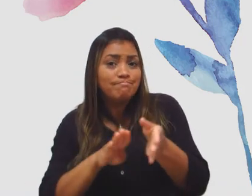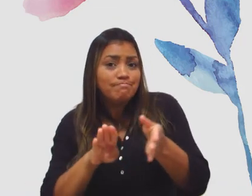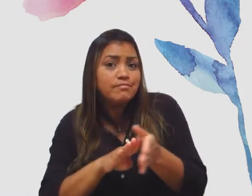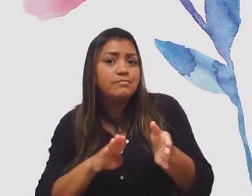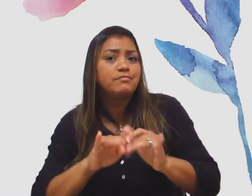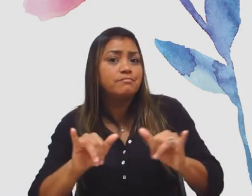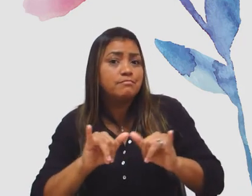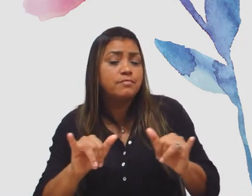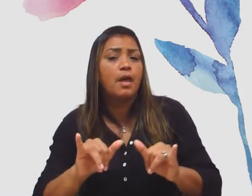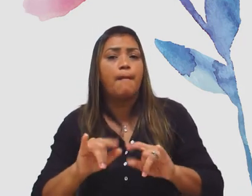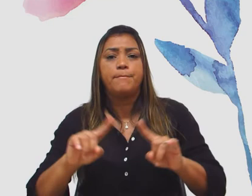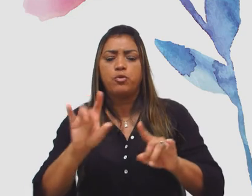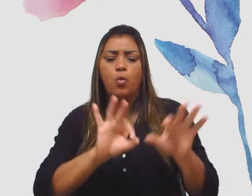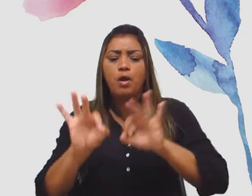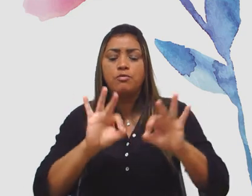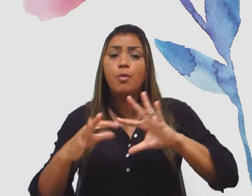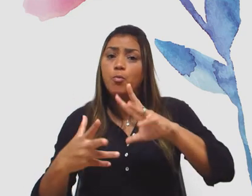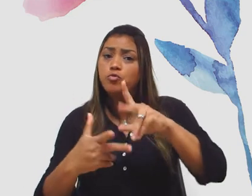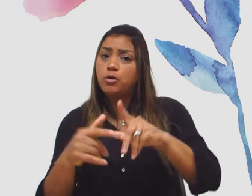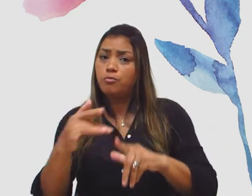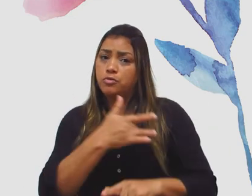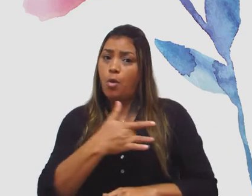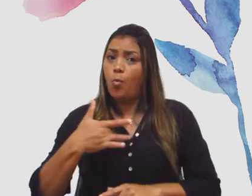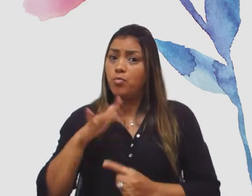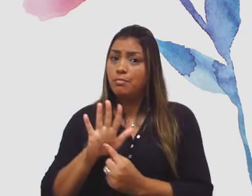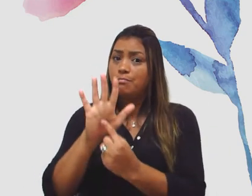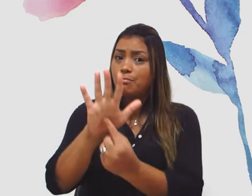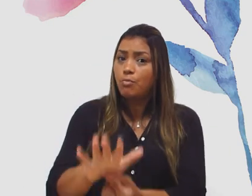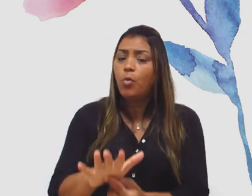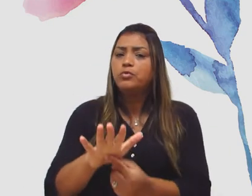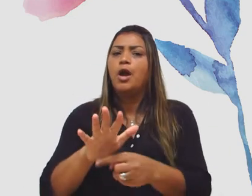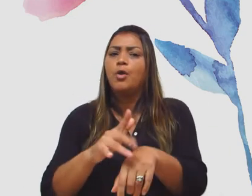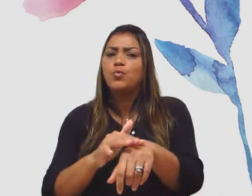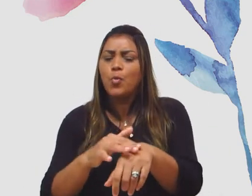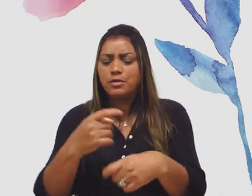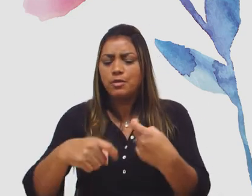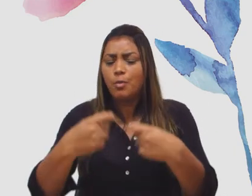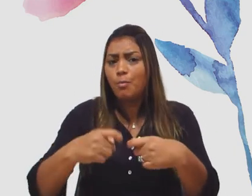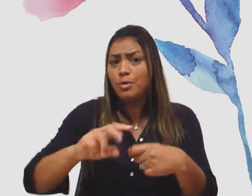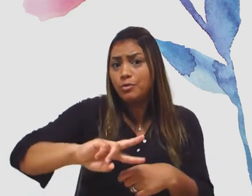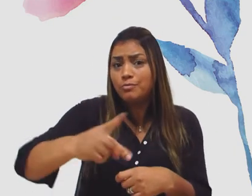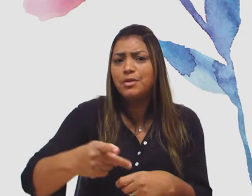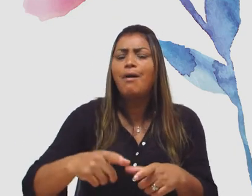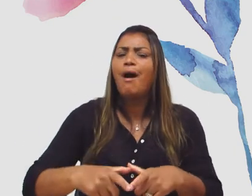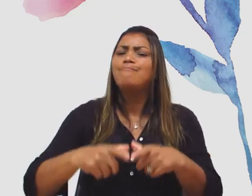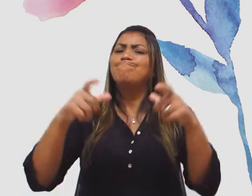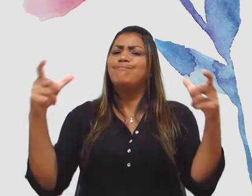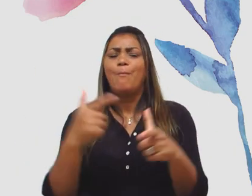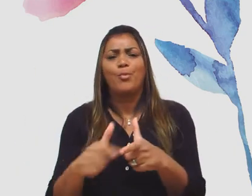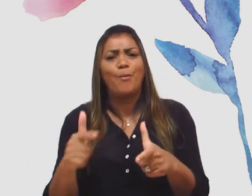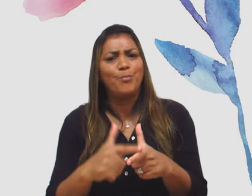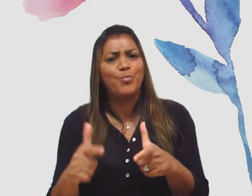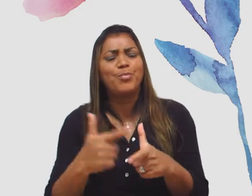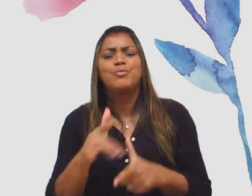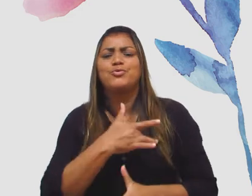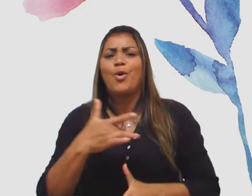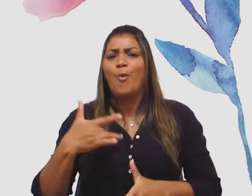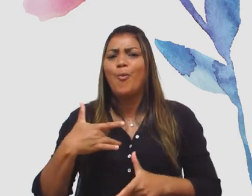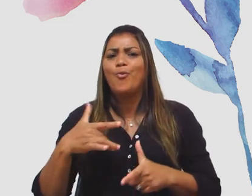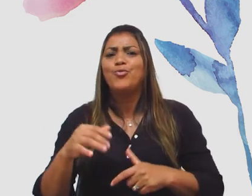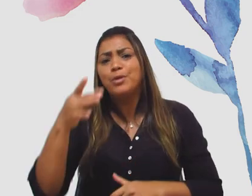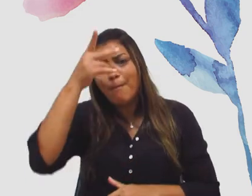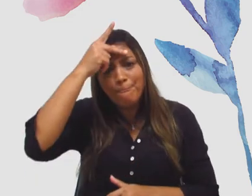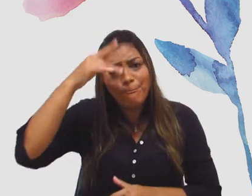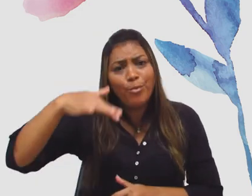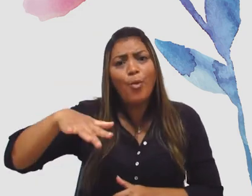recomendações existentes, a Organização Mundial da Saúde aponta que as infecções sexualmente transmissíveis ainda são o maior problema de